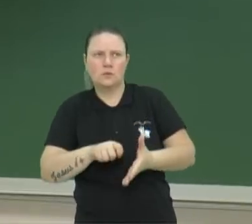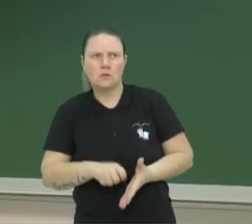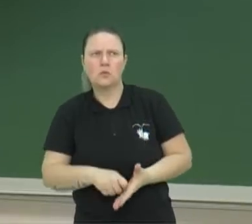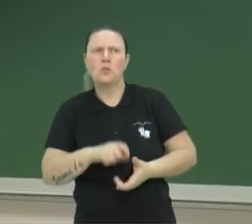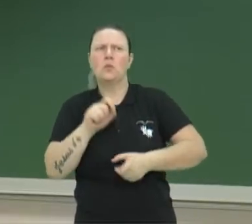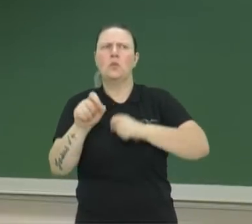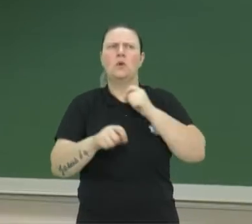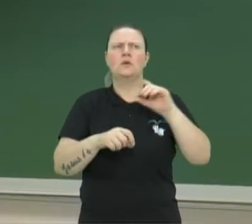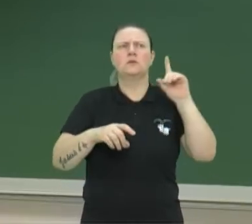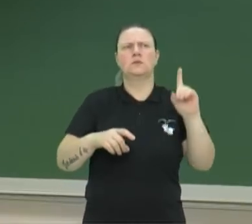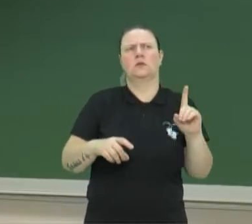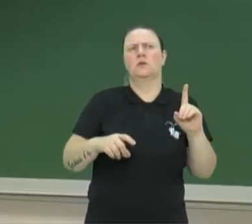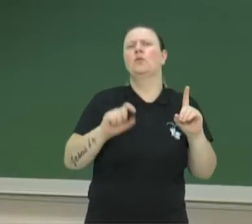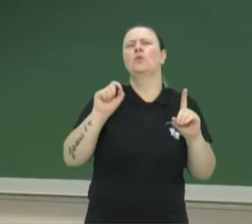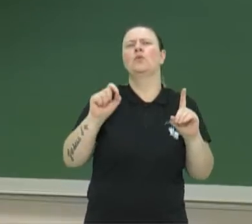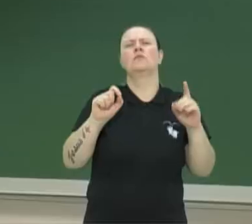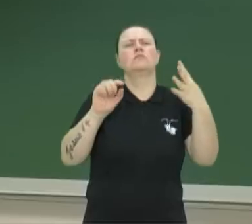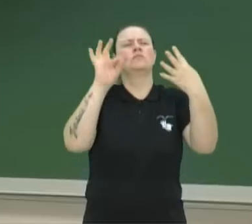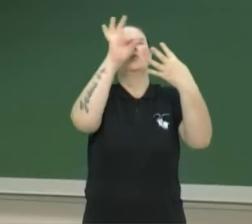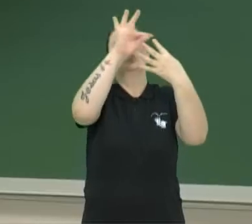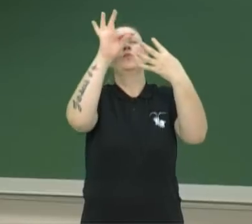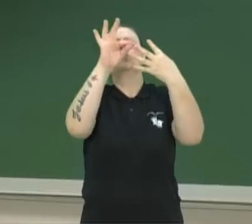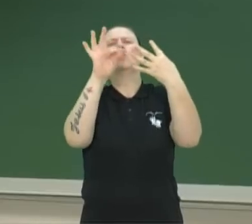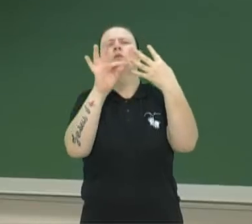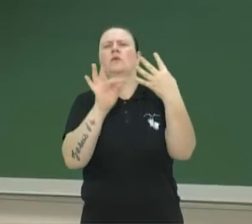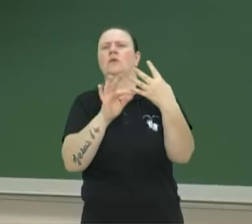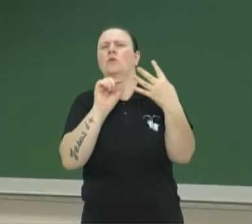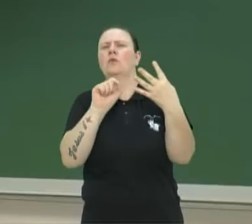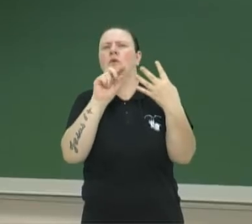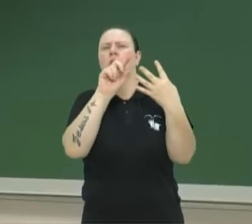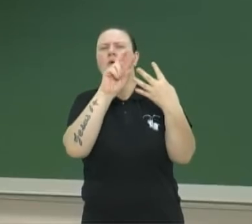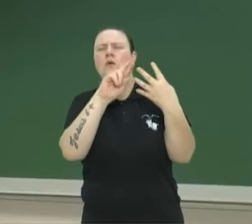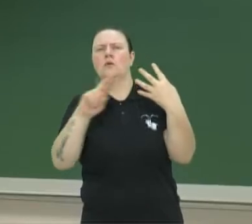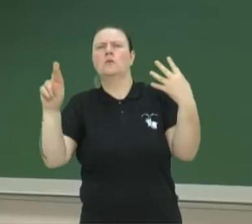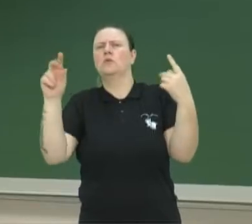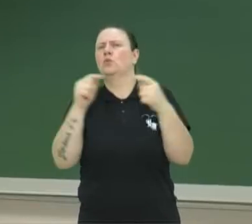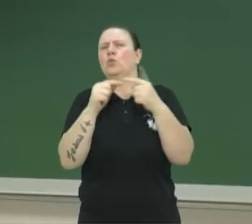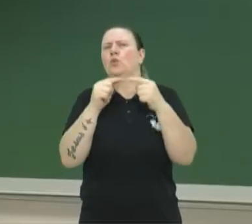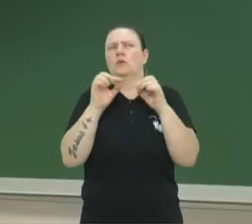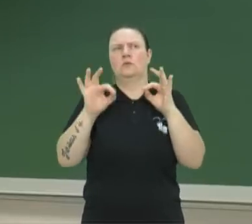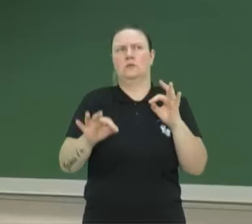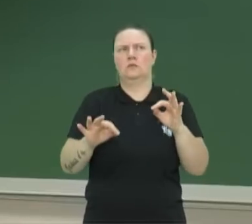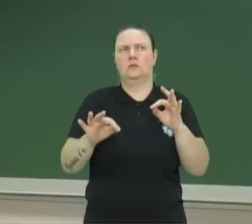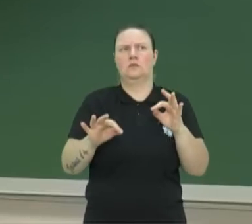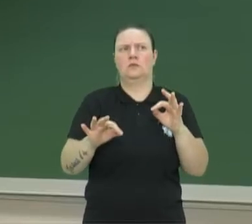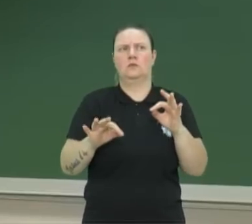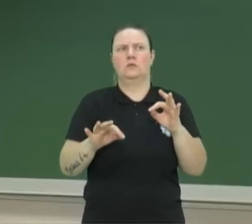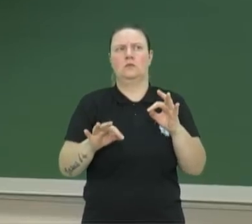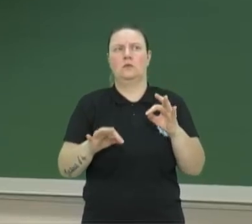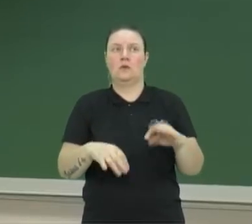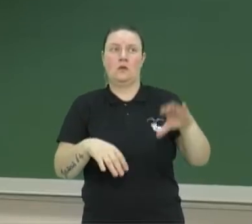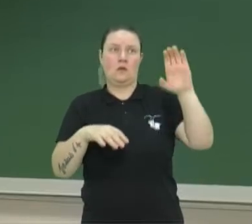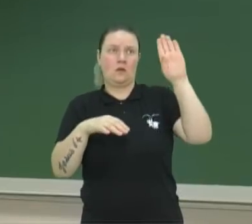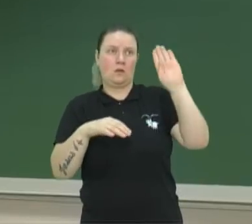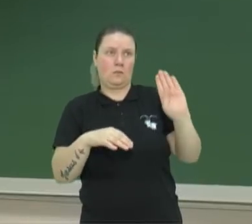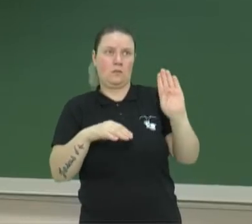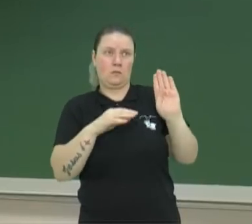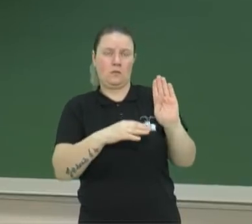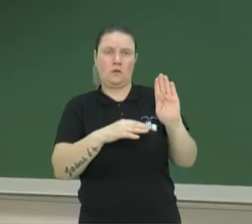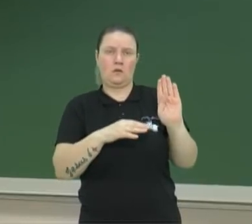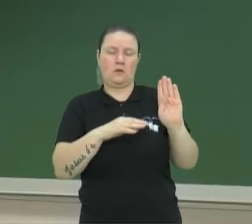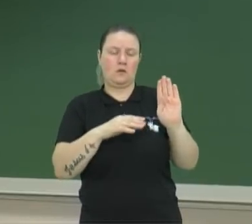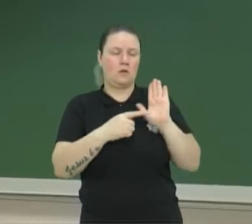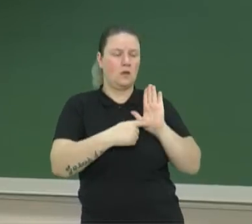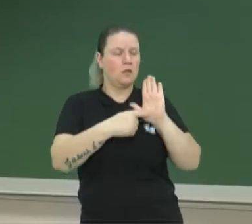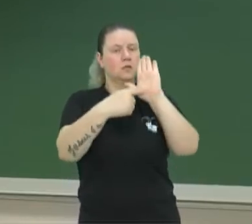O que será? Deixa eu ver. Exposição. O que é exposição? Eu coloco lá as informações e elas ficam